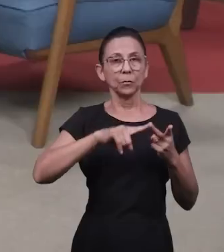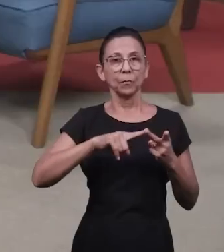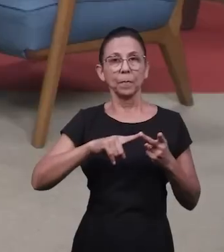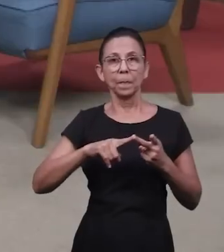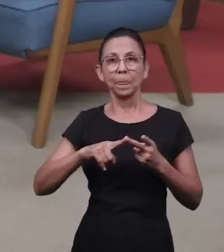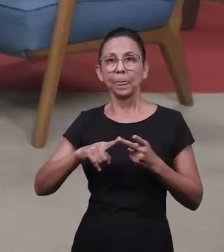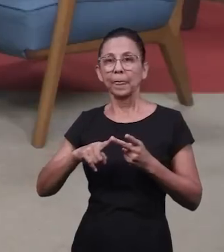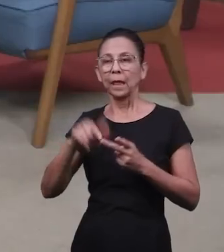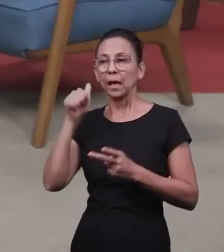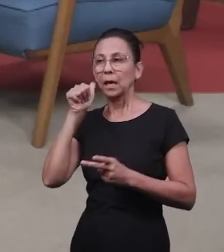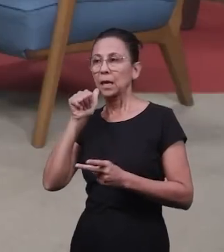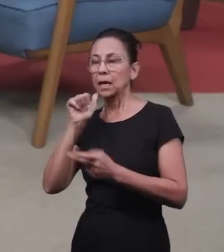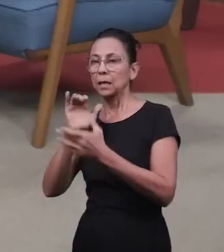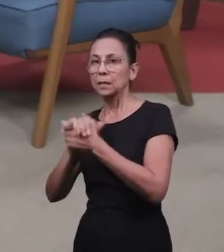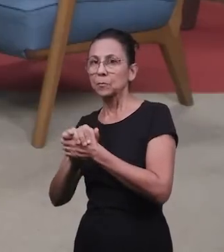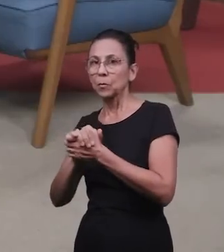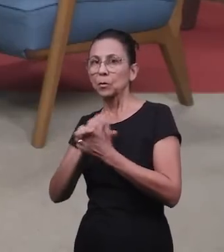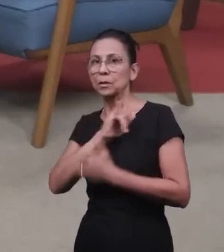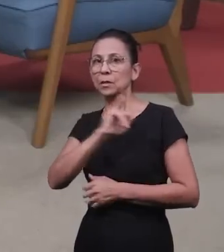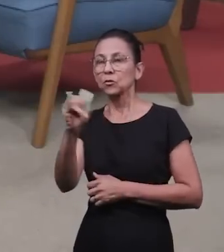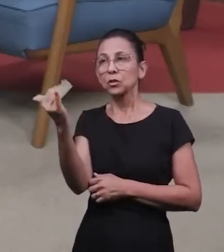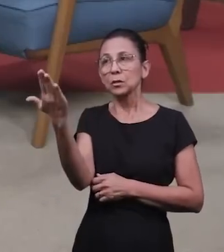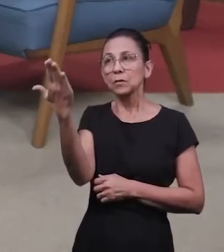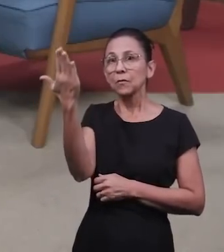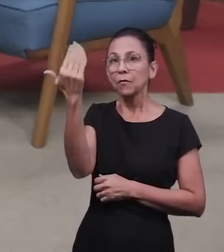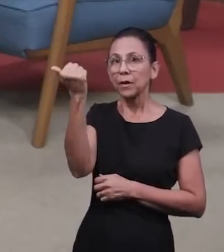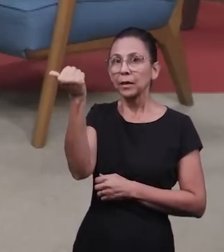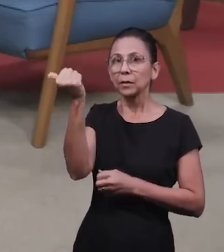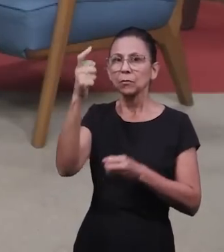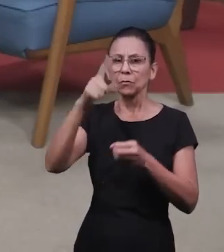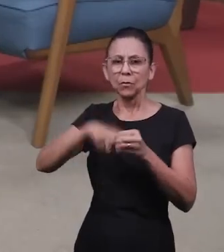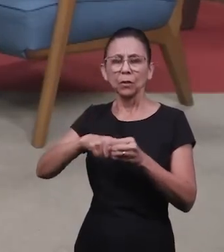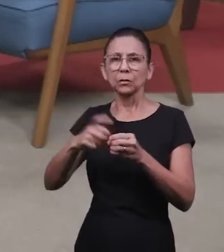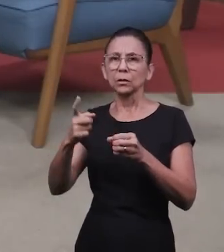a mensagem, o pulsar do Espírito Santo,